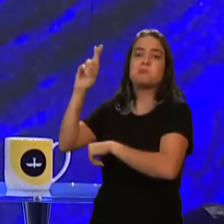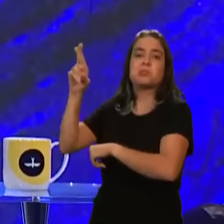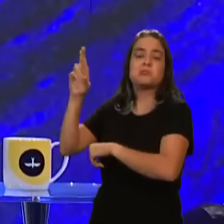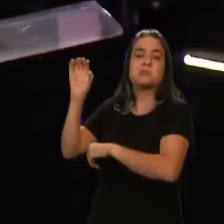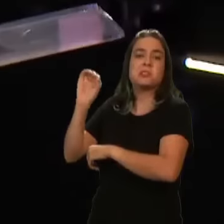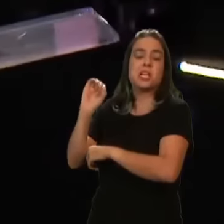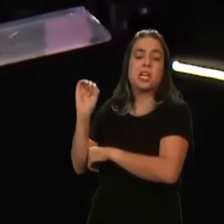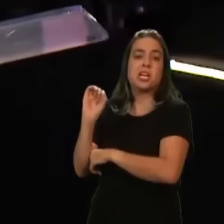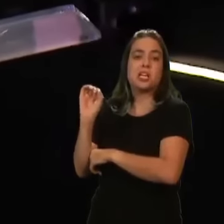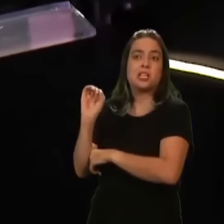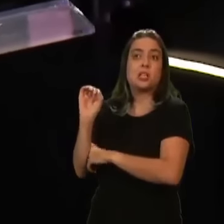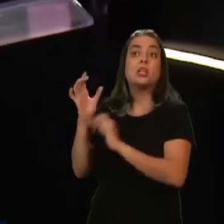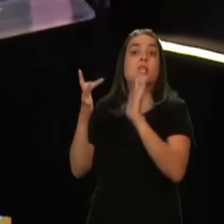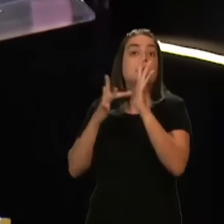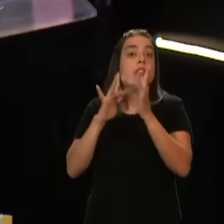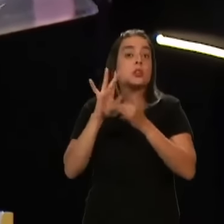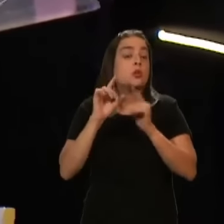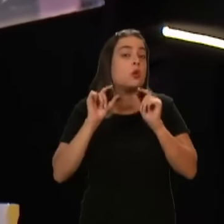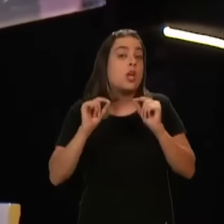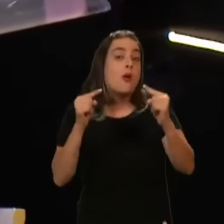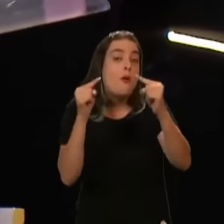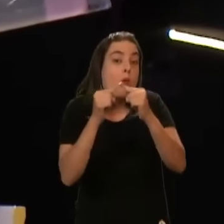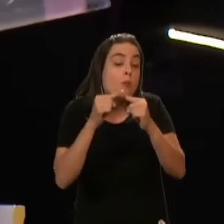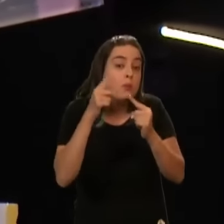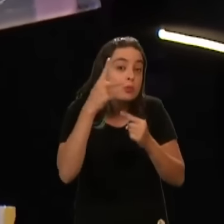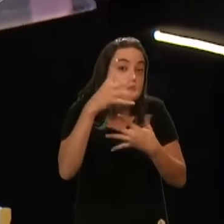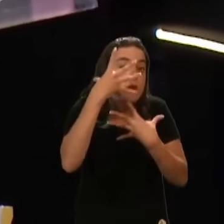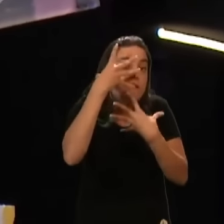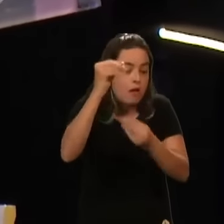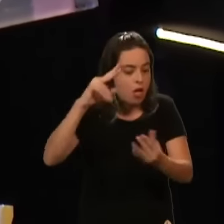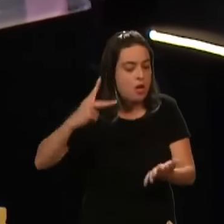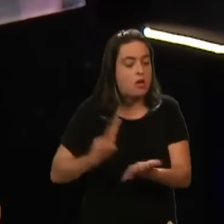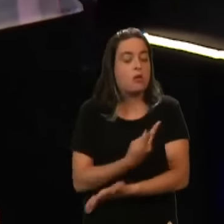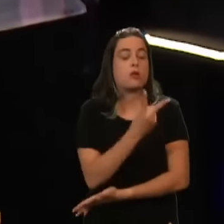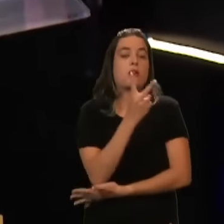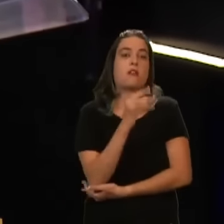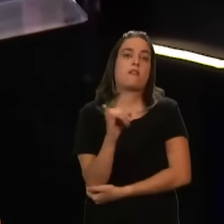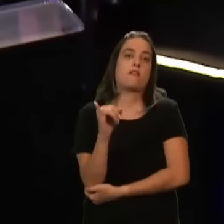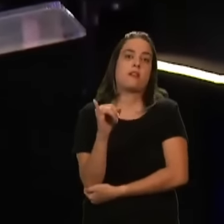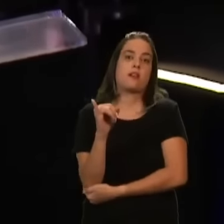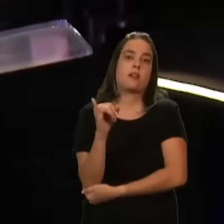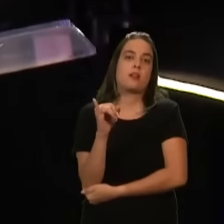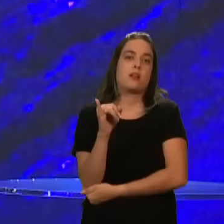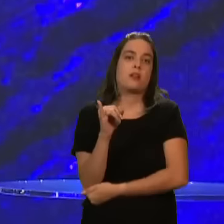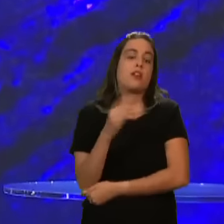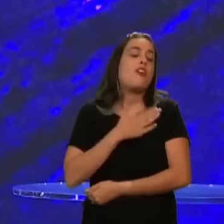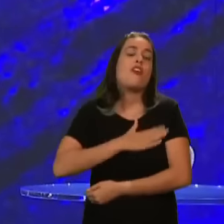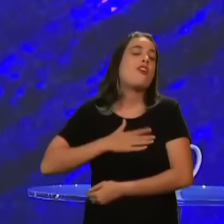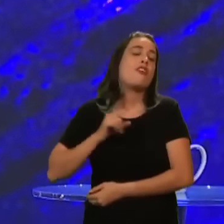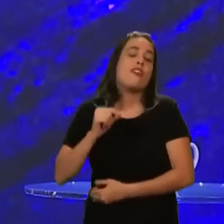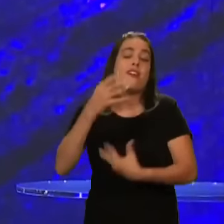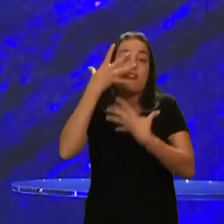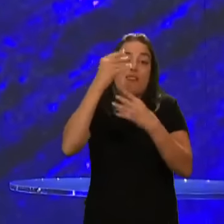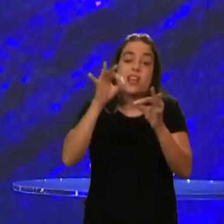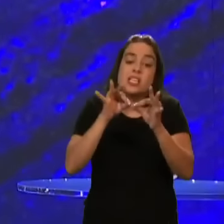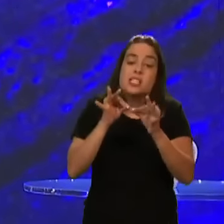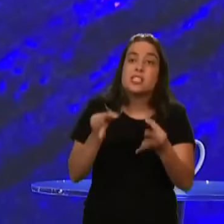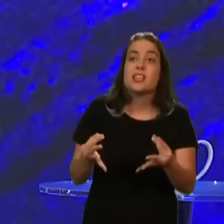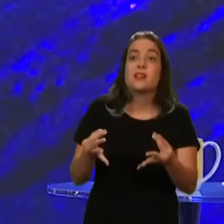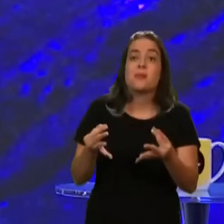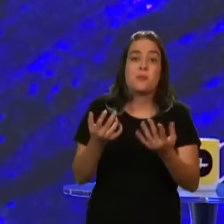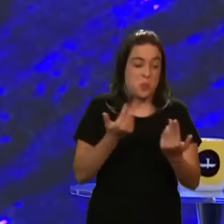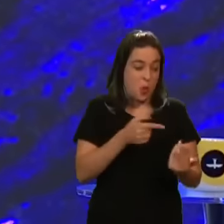Jesus está dizendo: eu vou fazer dentro da sua fé. Qual fé que ele gosta? A fé simples, a fé desses caras